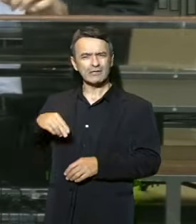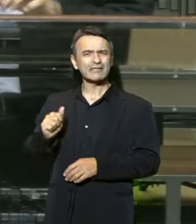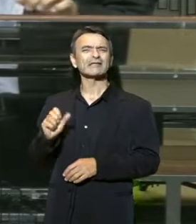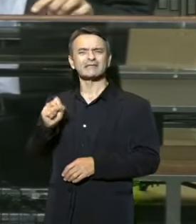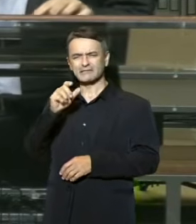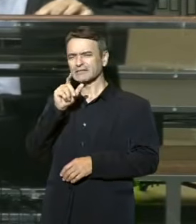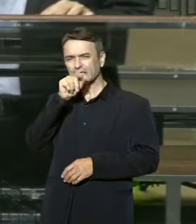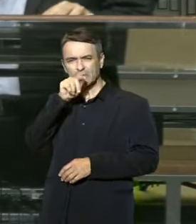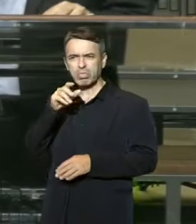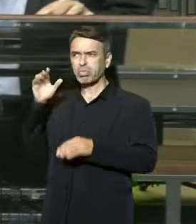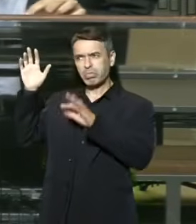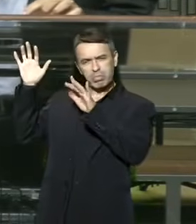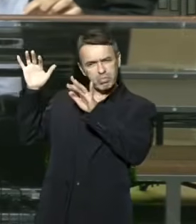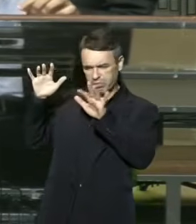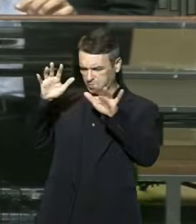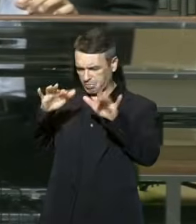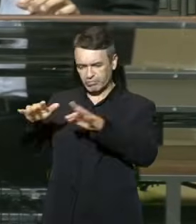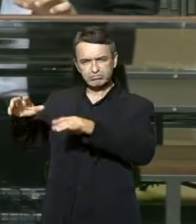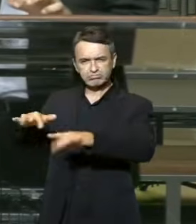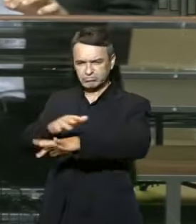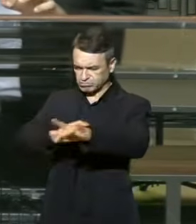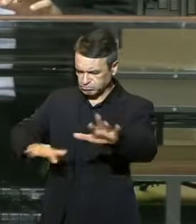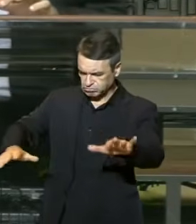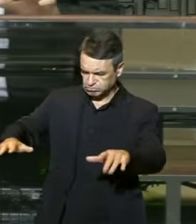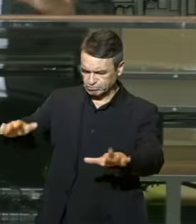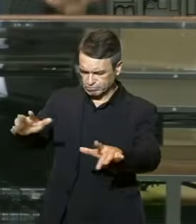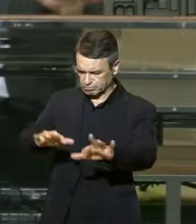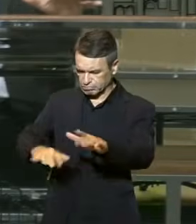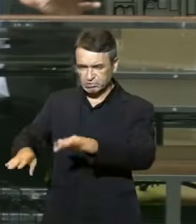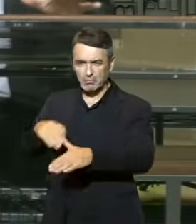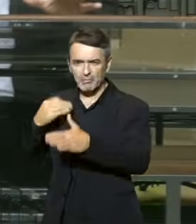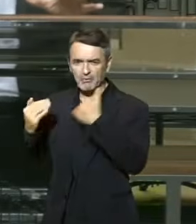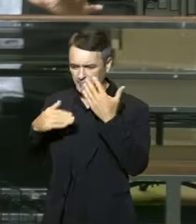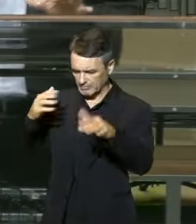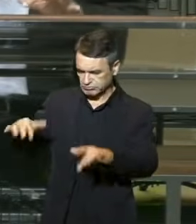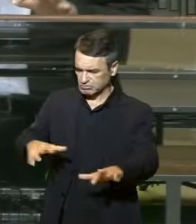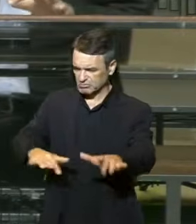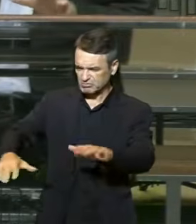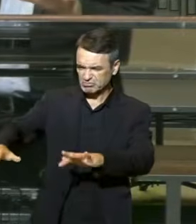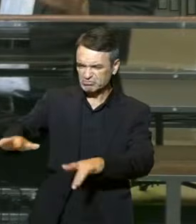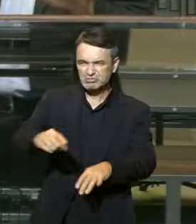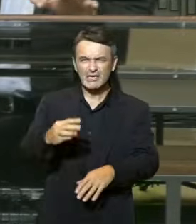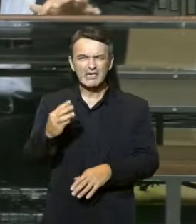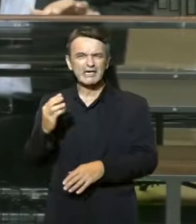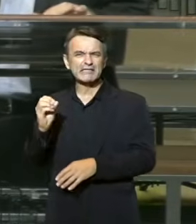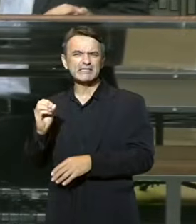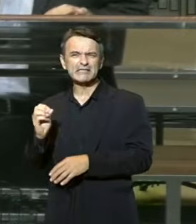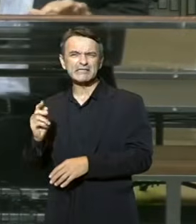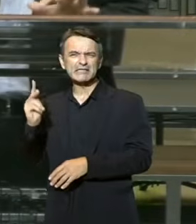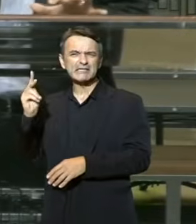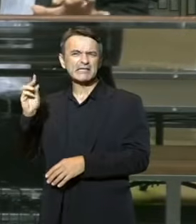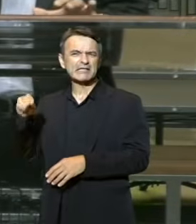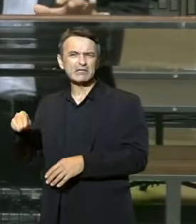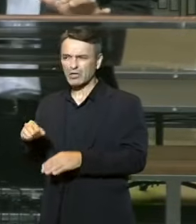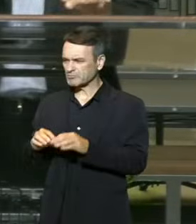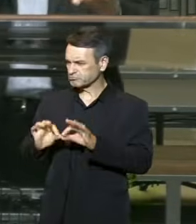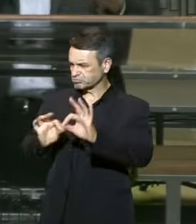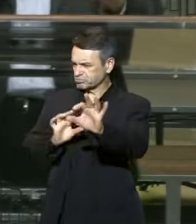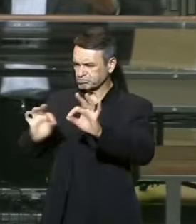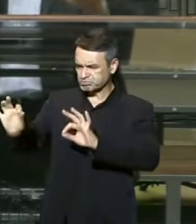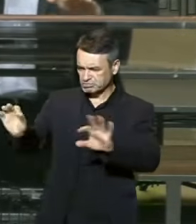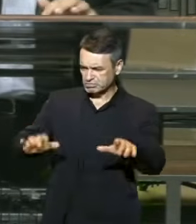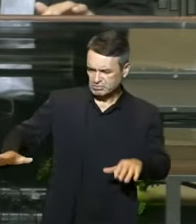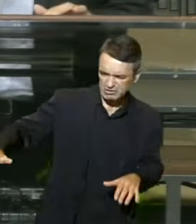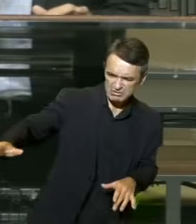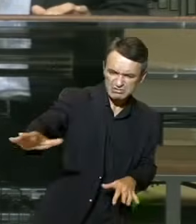em volta, em todas as direções, a uma distância de uns 30 quilômetros, e cobriram o chão em montes de